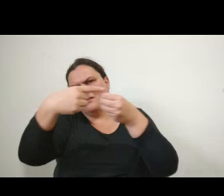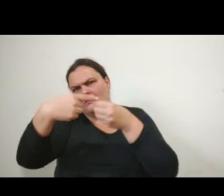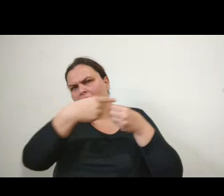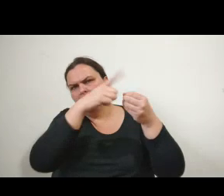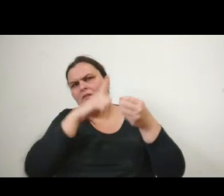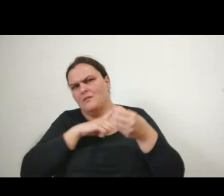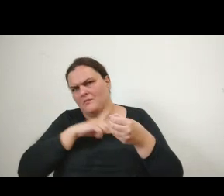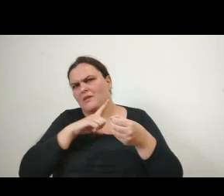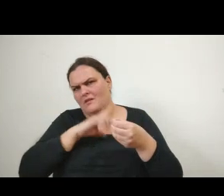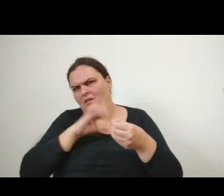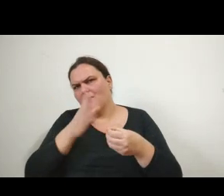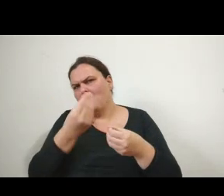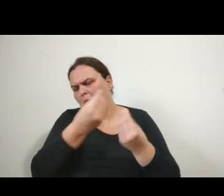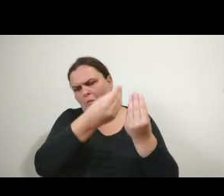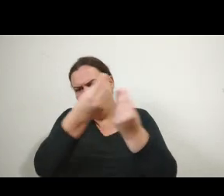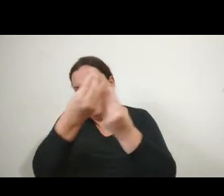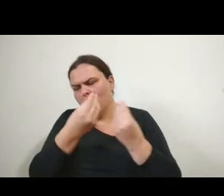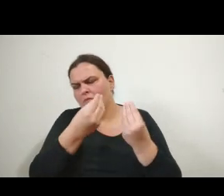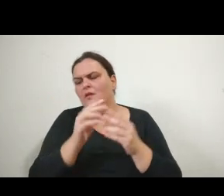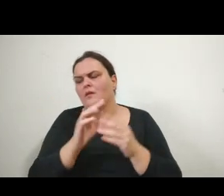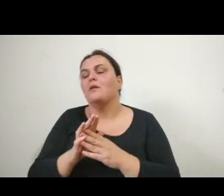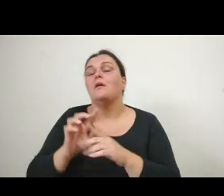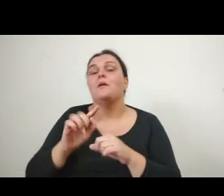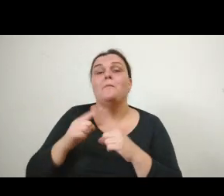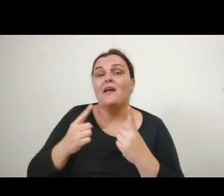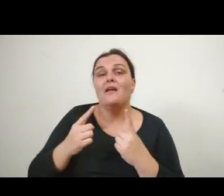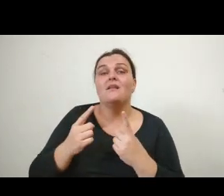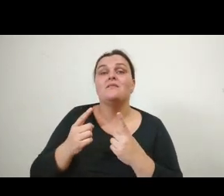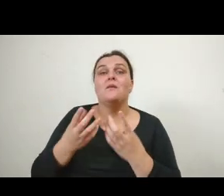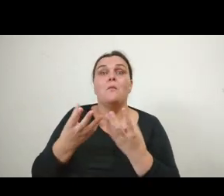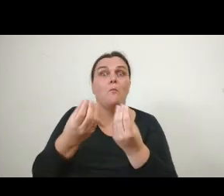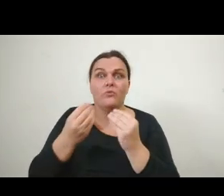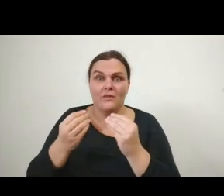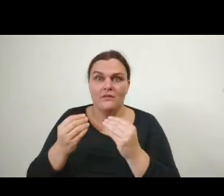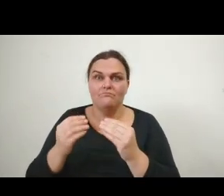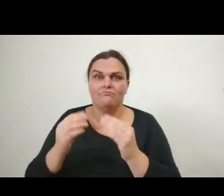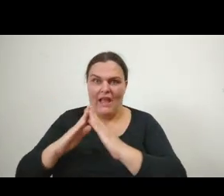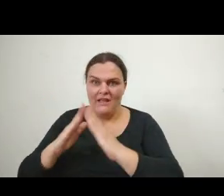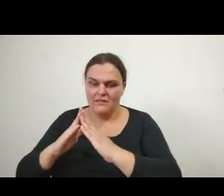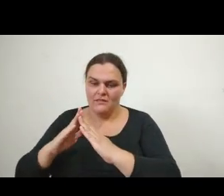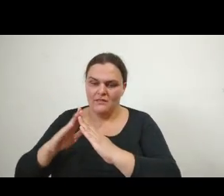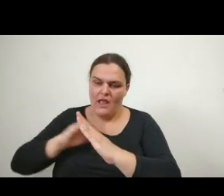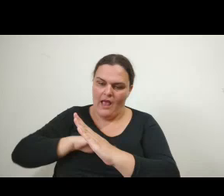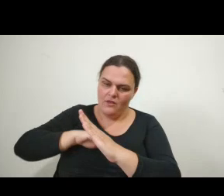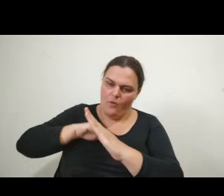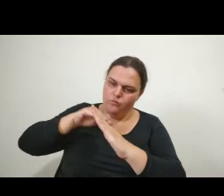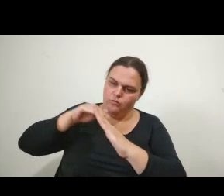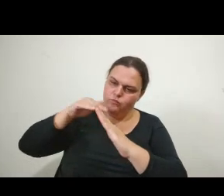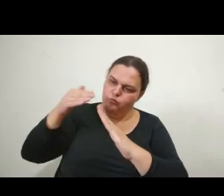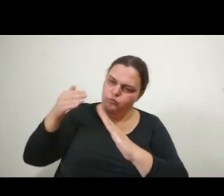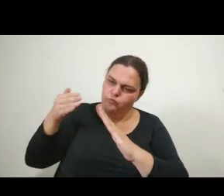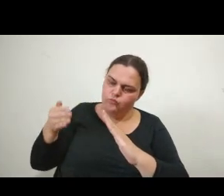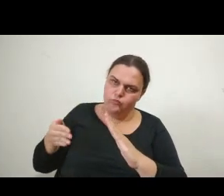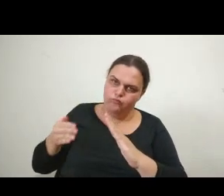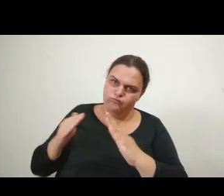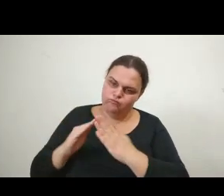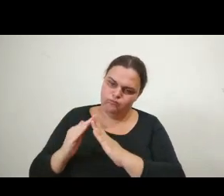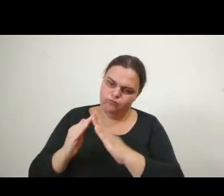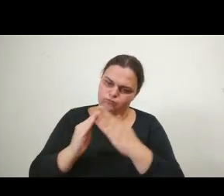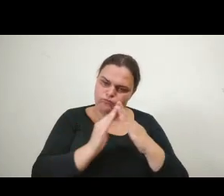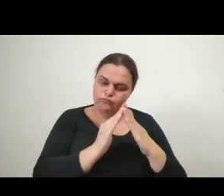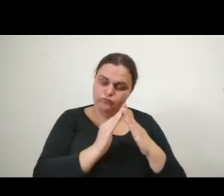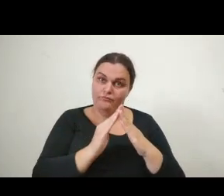rio, em encostas, né? Então acaba tendo, né, muitos imóveis em áreas de risco alto e muito